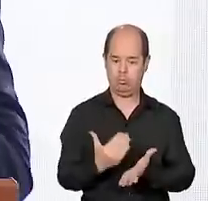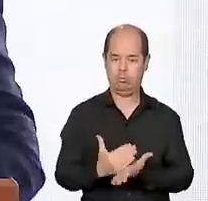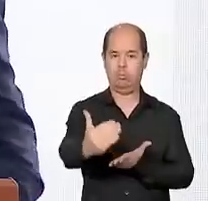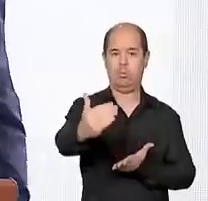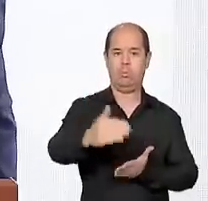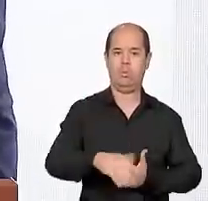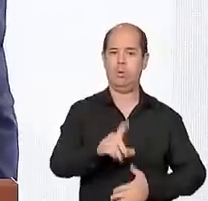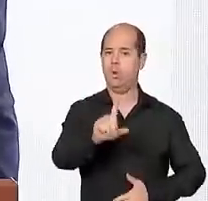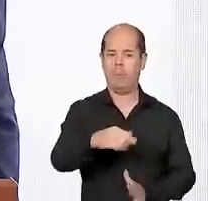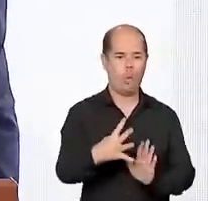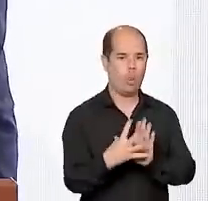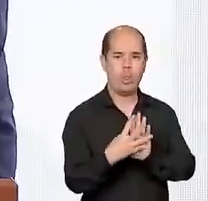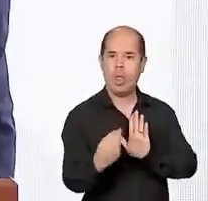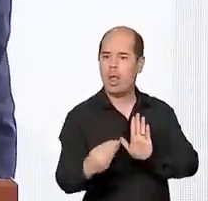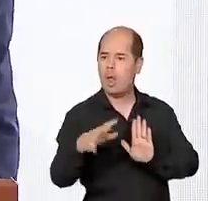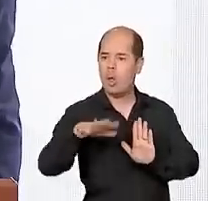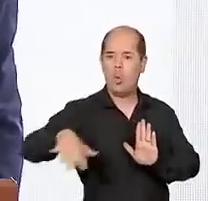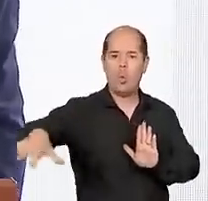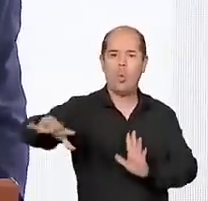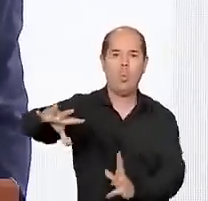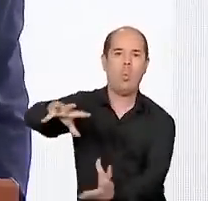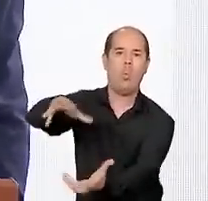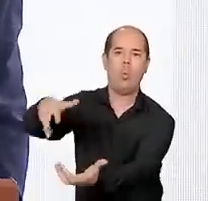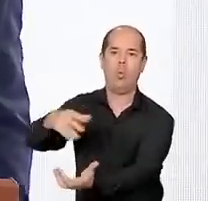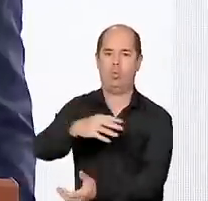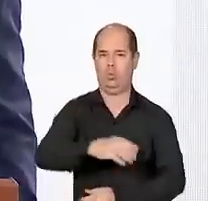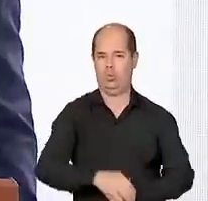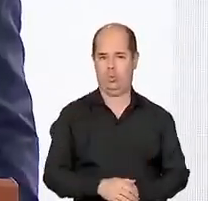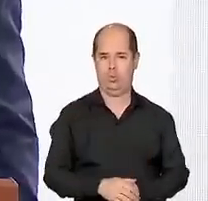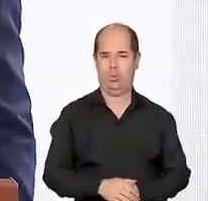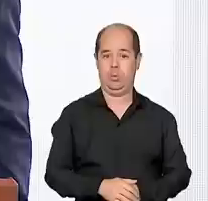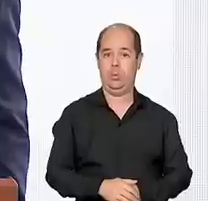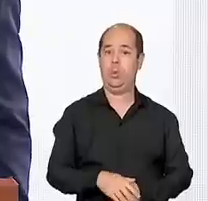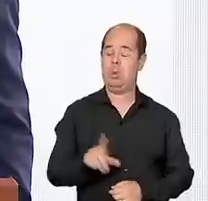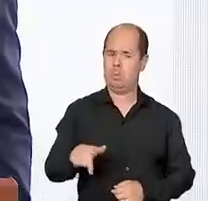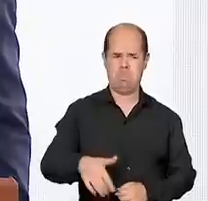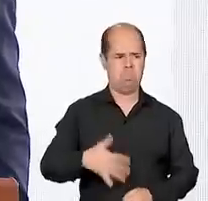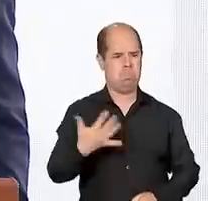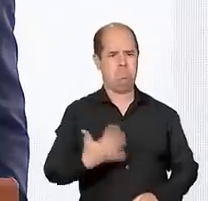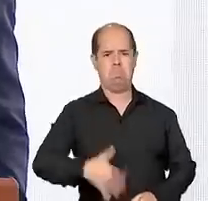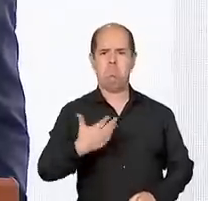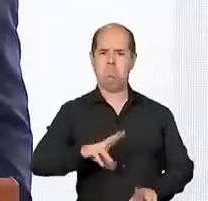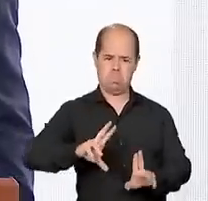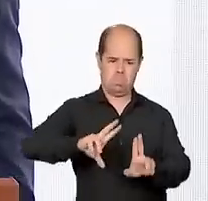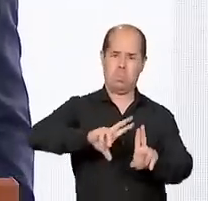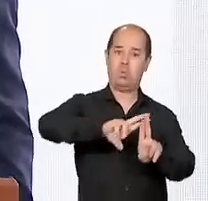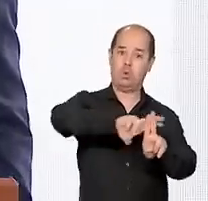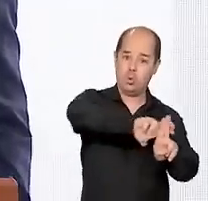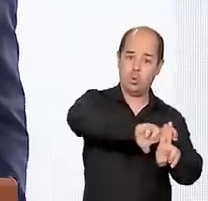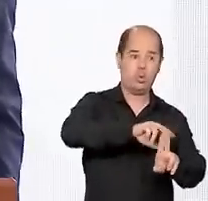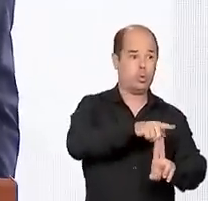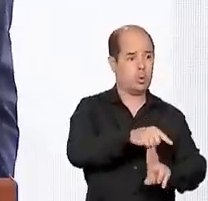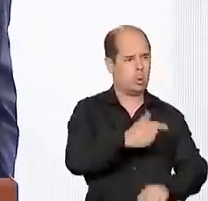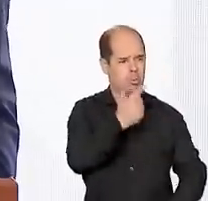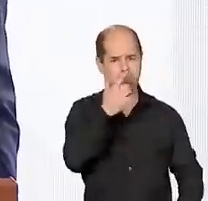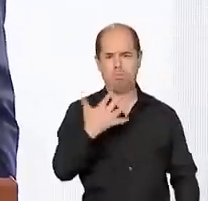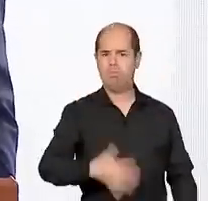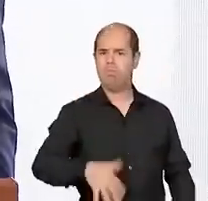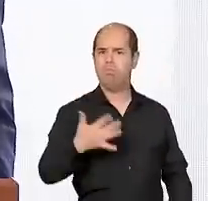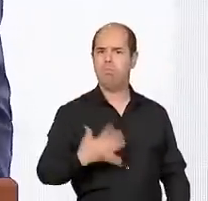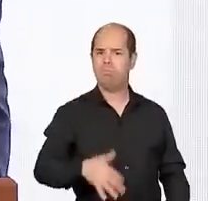mundo, o nosso Sistema Único de Saúde. É impressionante a eficiência. Haddad,